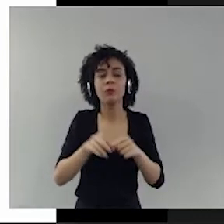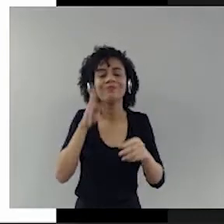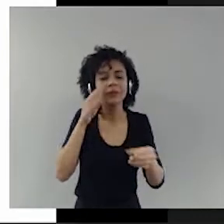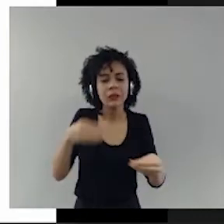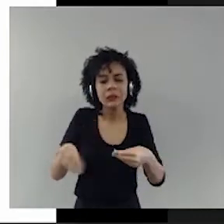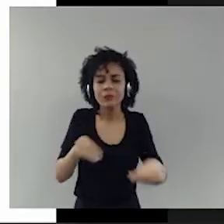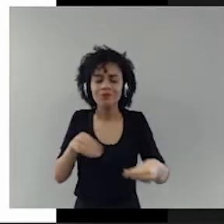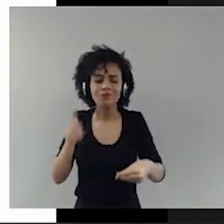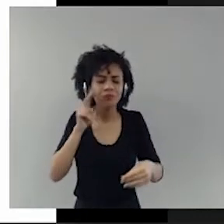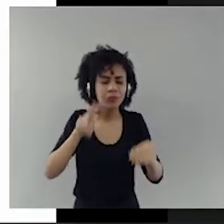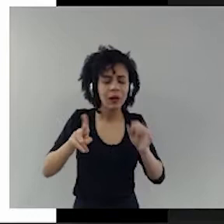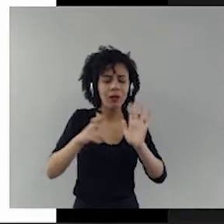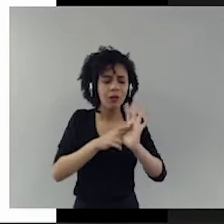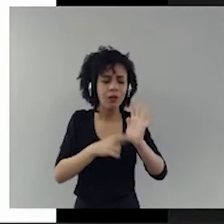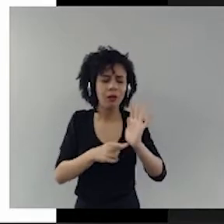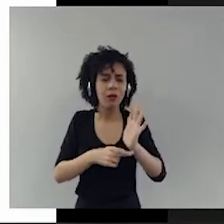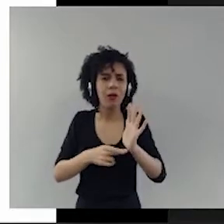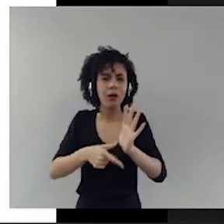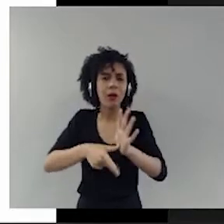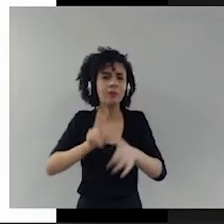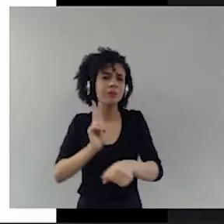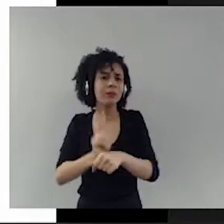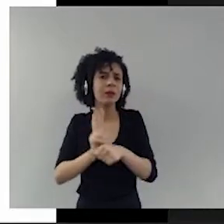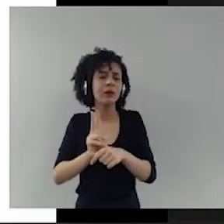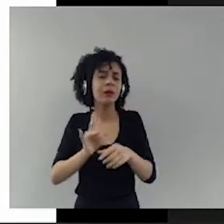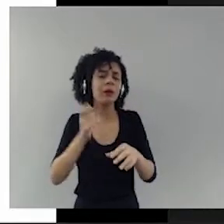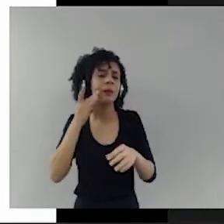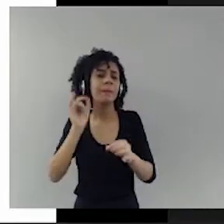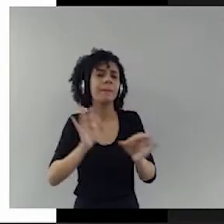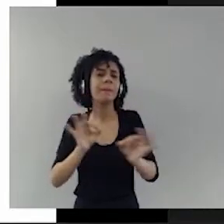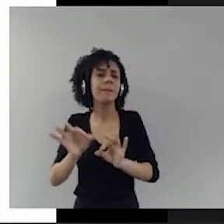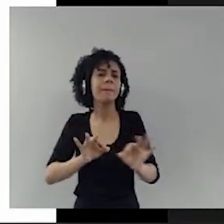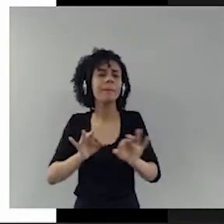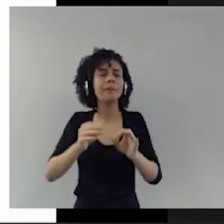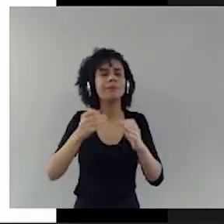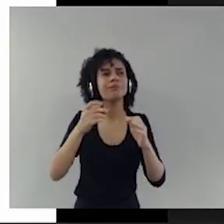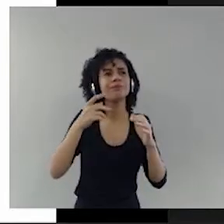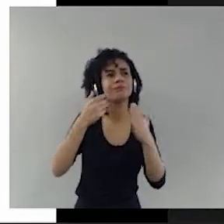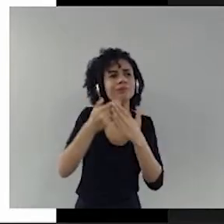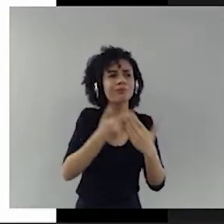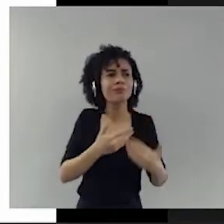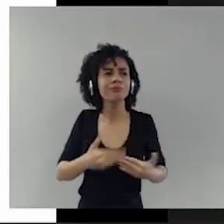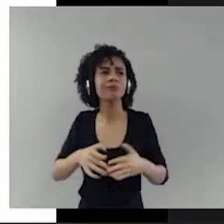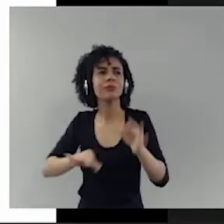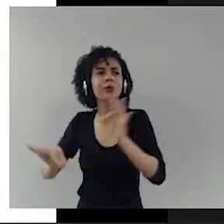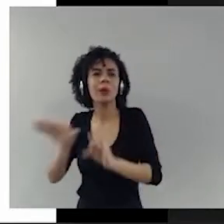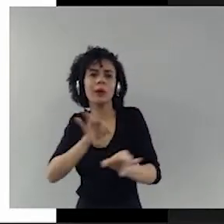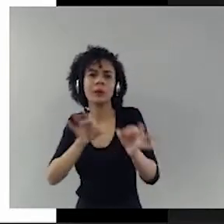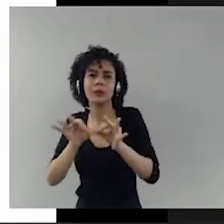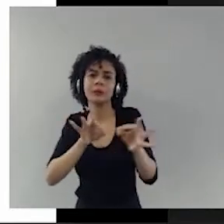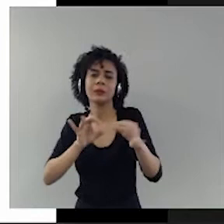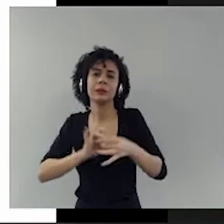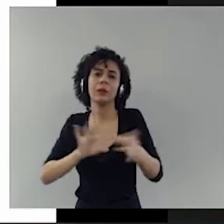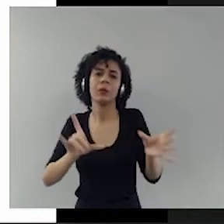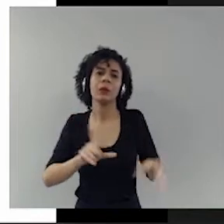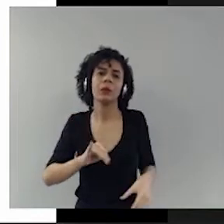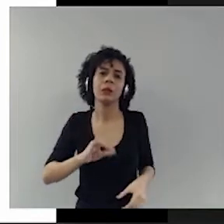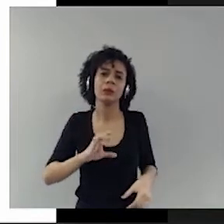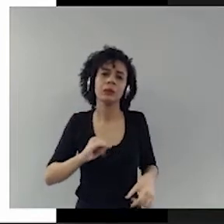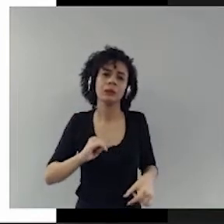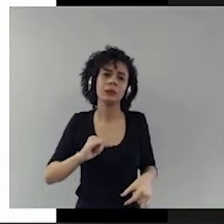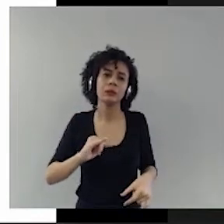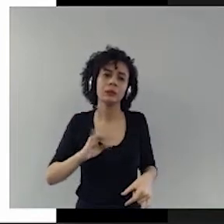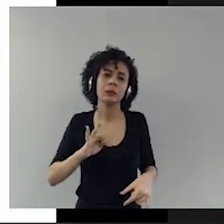flexibilizando requisitos prévios da fase preparatória de planejamento das licitações ou seja a uma